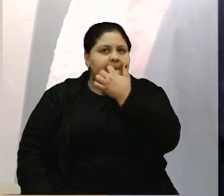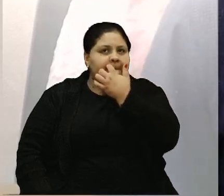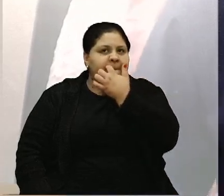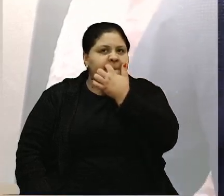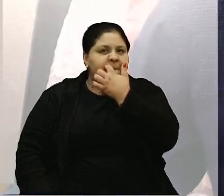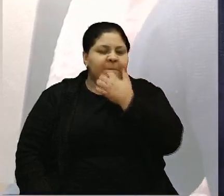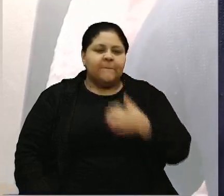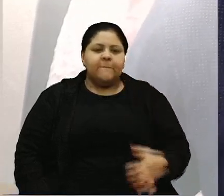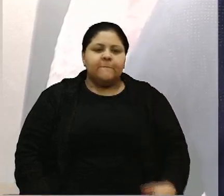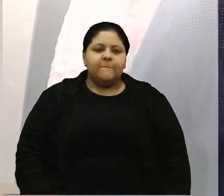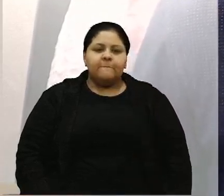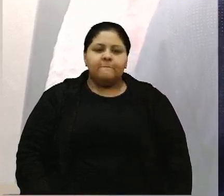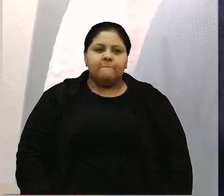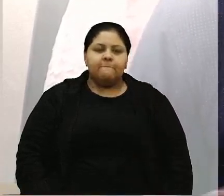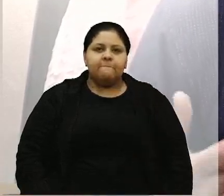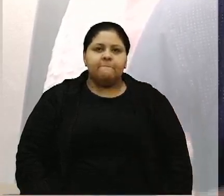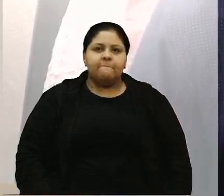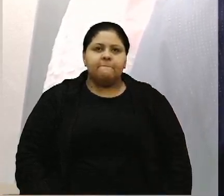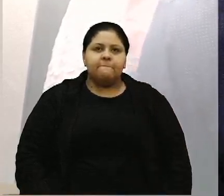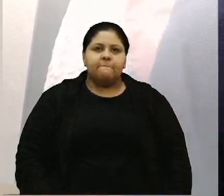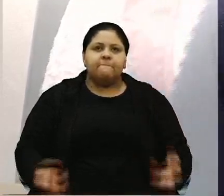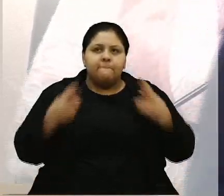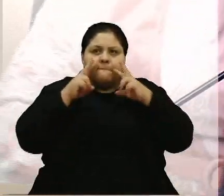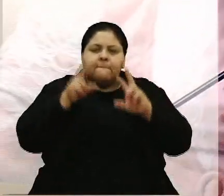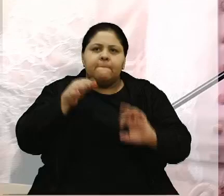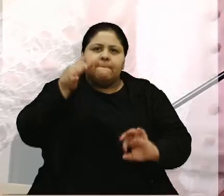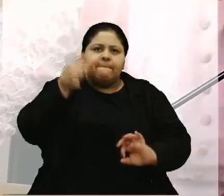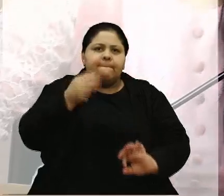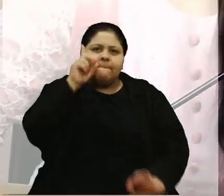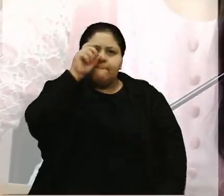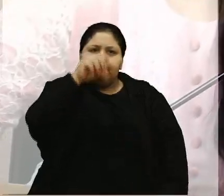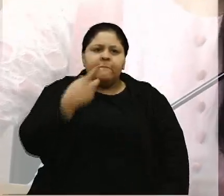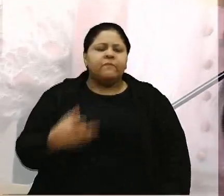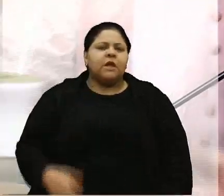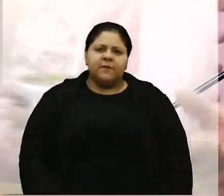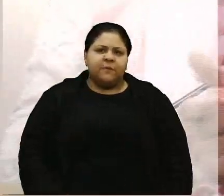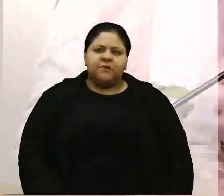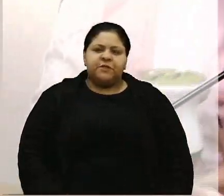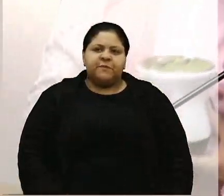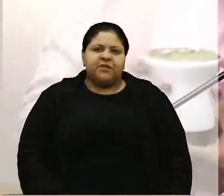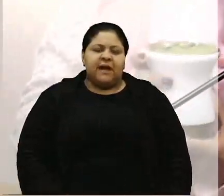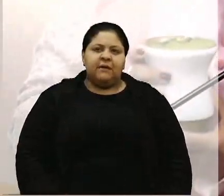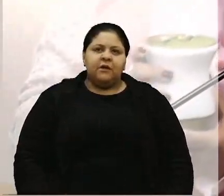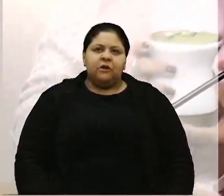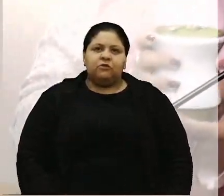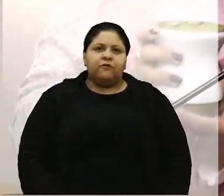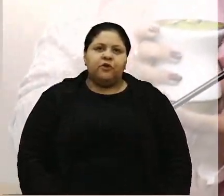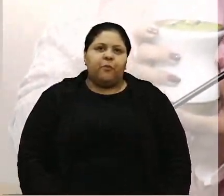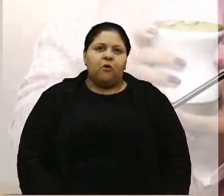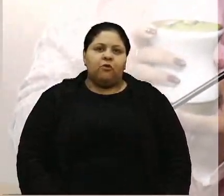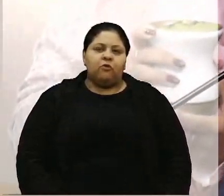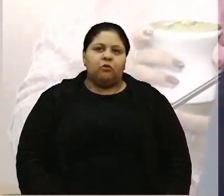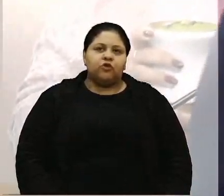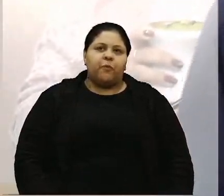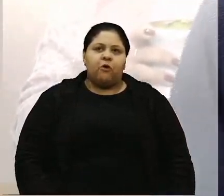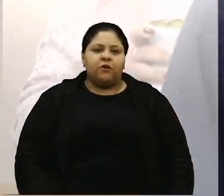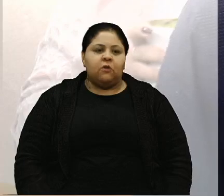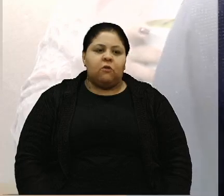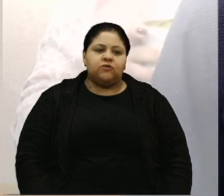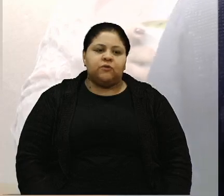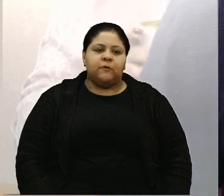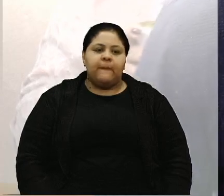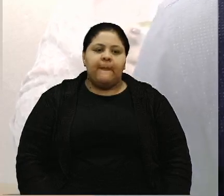ver morrer peleando no meu destino cruel, sem dar nem pedir quartel, rude gaúcho,